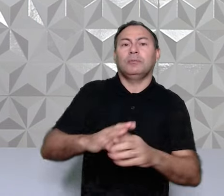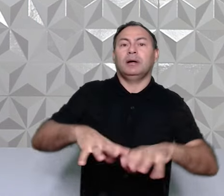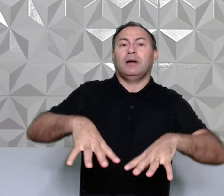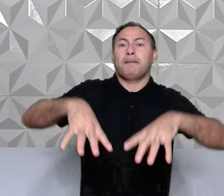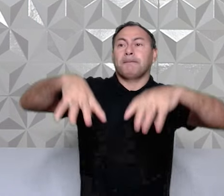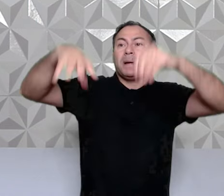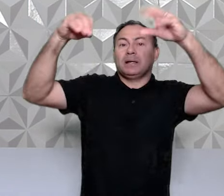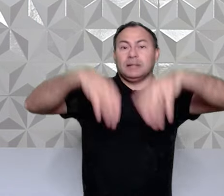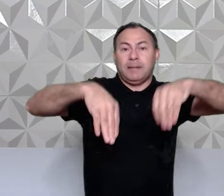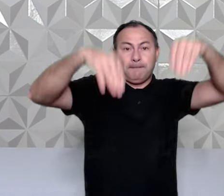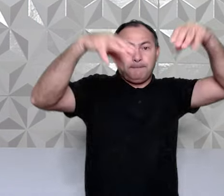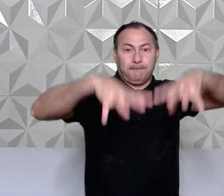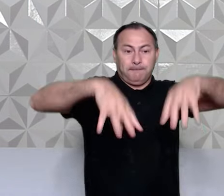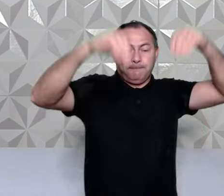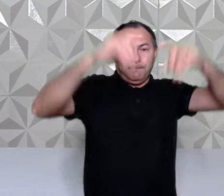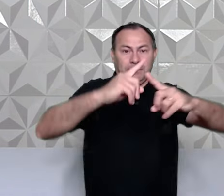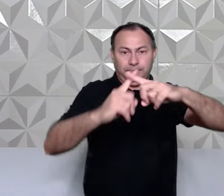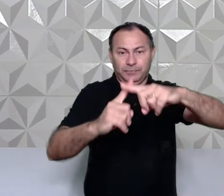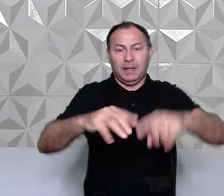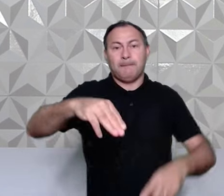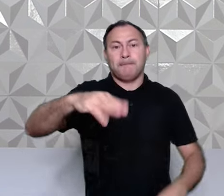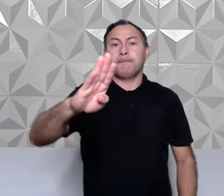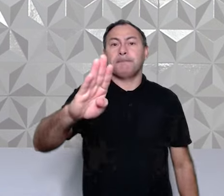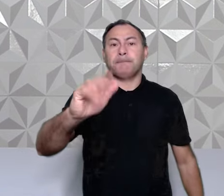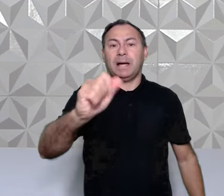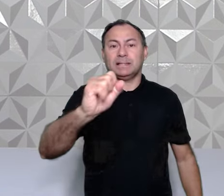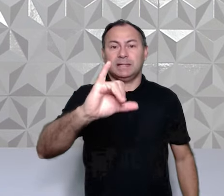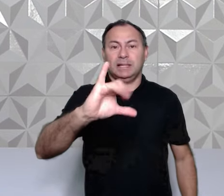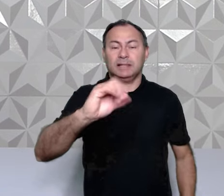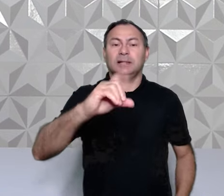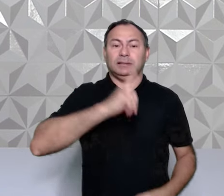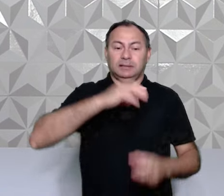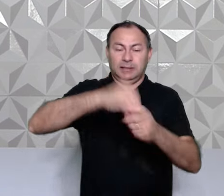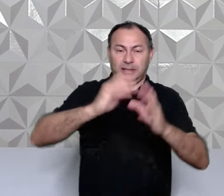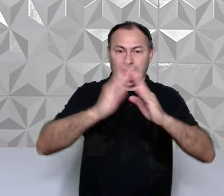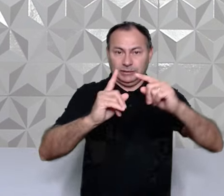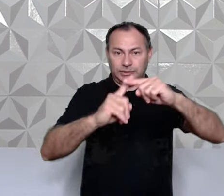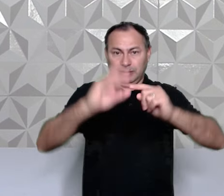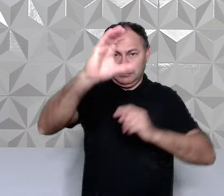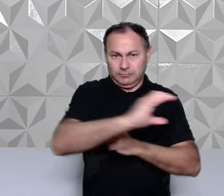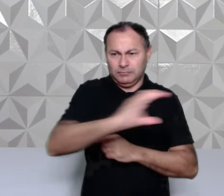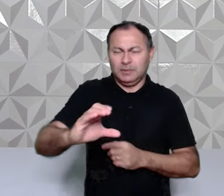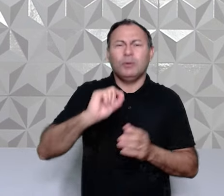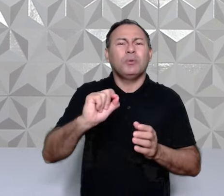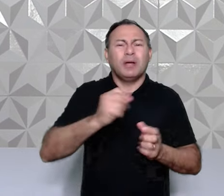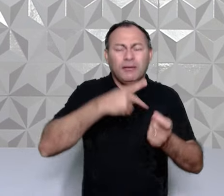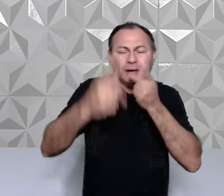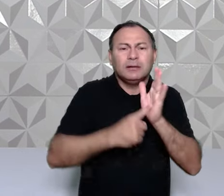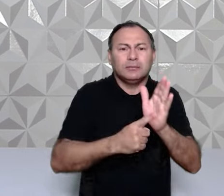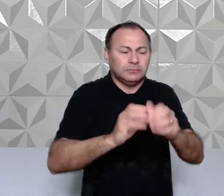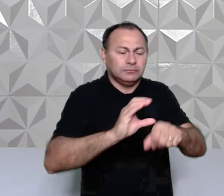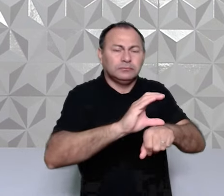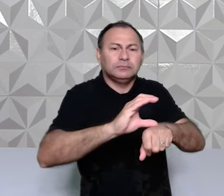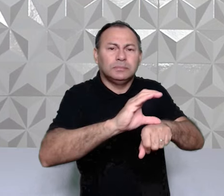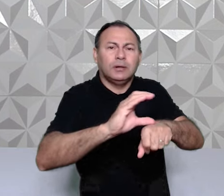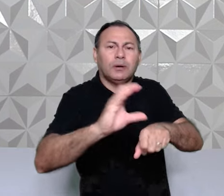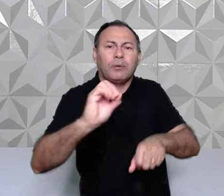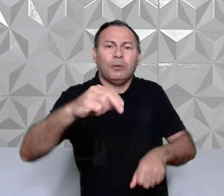basílicas históricas que nós temos dentro da nossa Igreja Católica. Afinal, o que trata